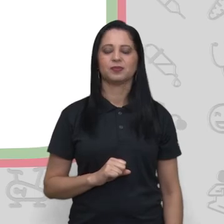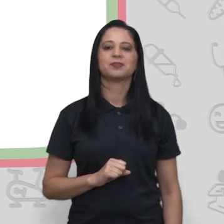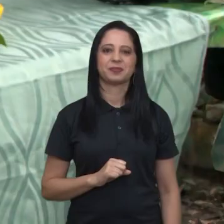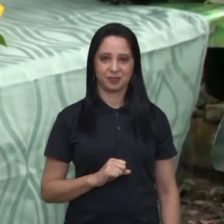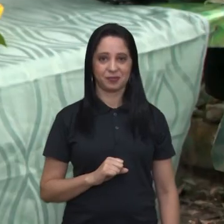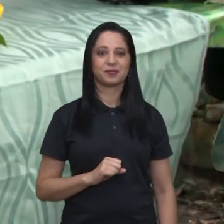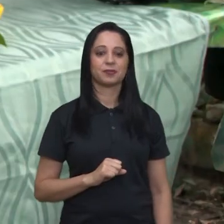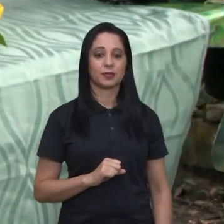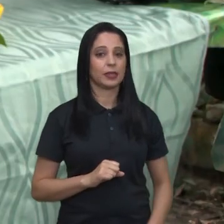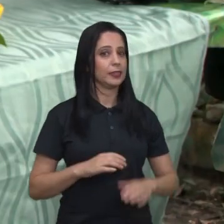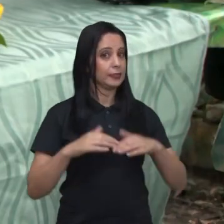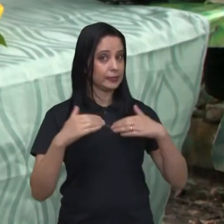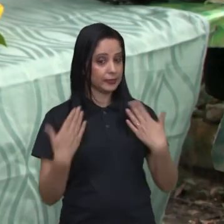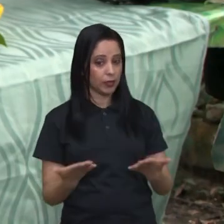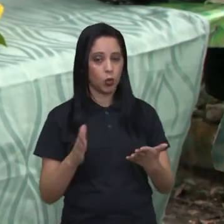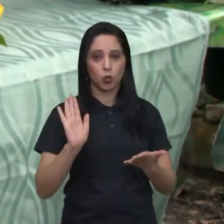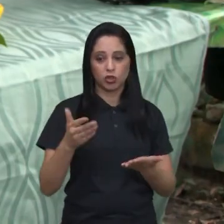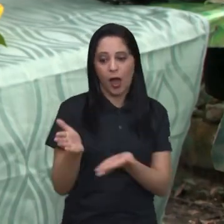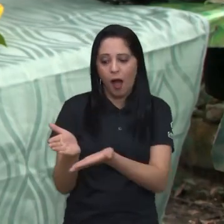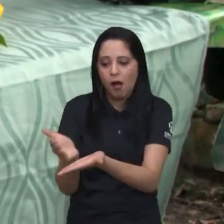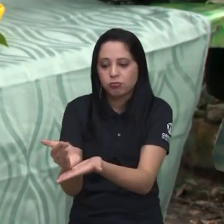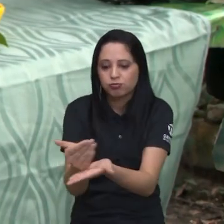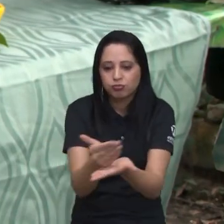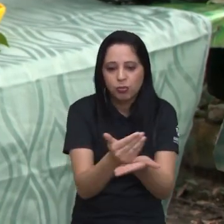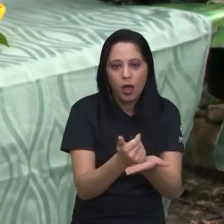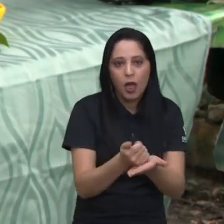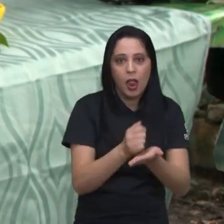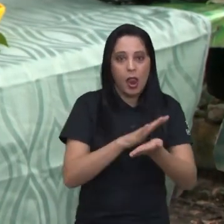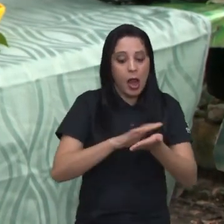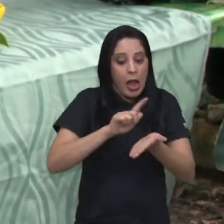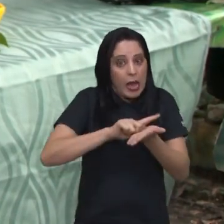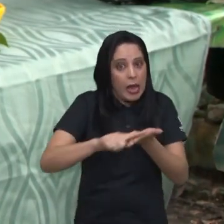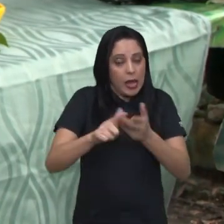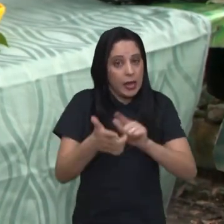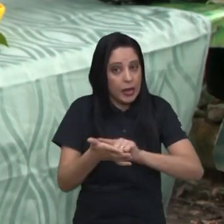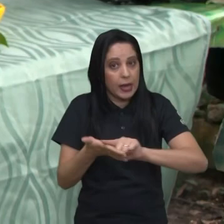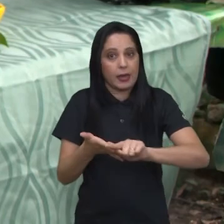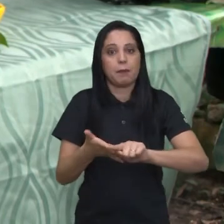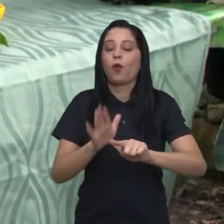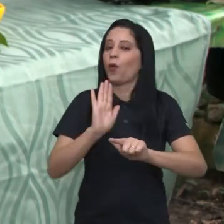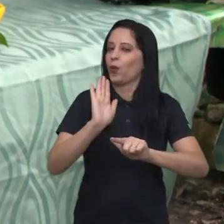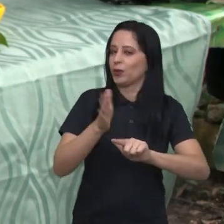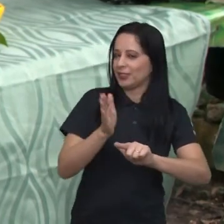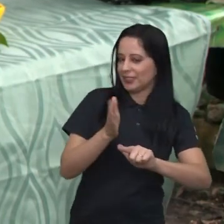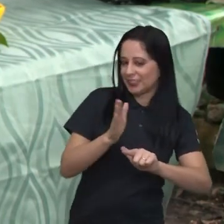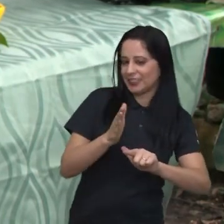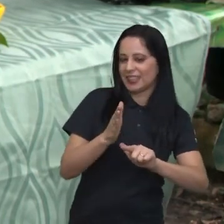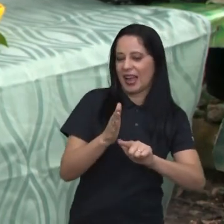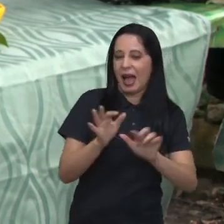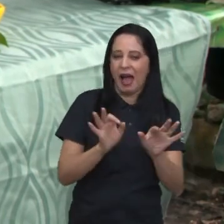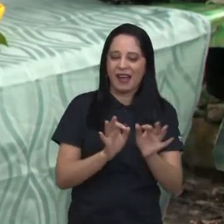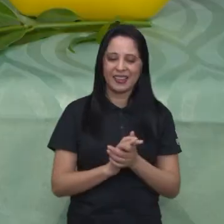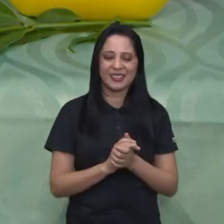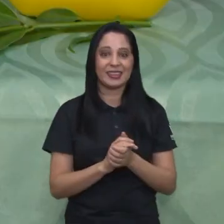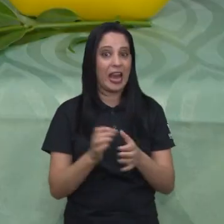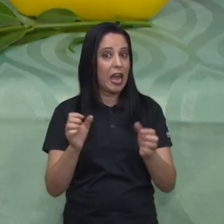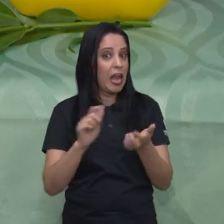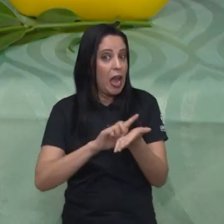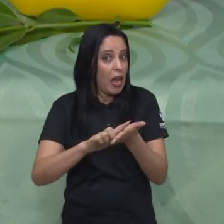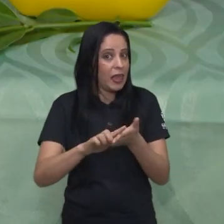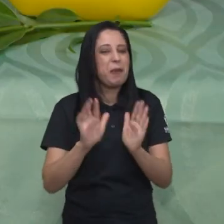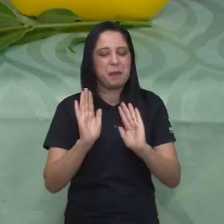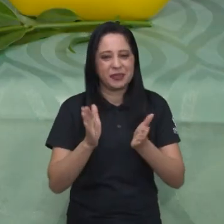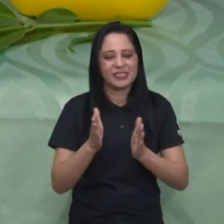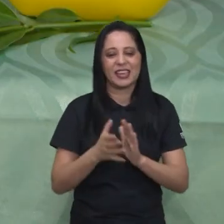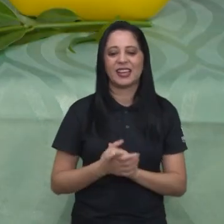gosto. Beatriz, então você já colheu, lavou, deixou de molho a estrela da horta aqui,